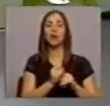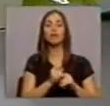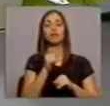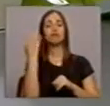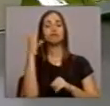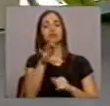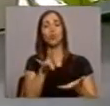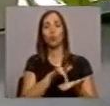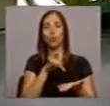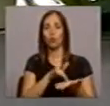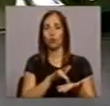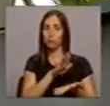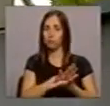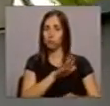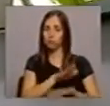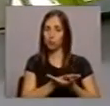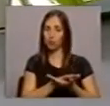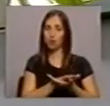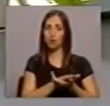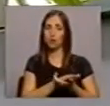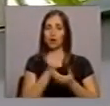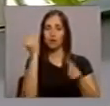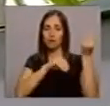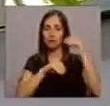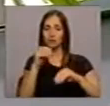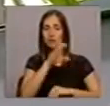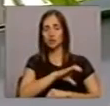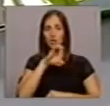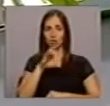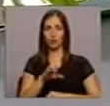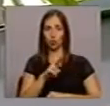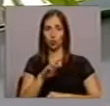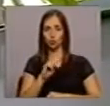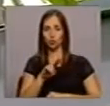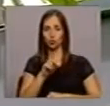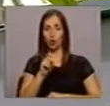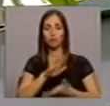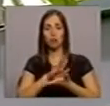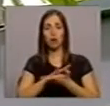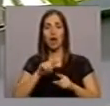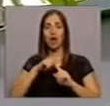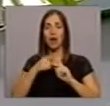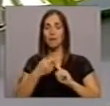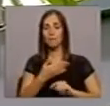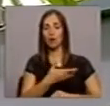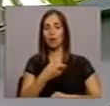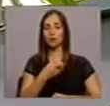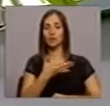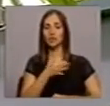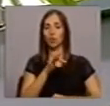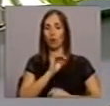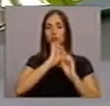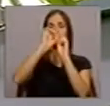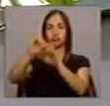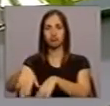clássico da ficção científica, de Ursula Le Guin. É um livro publicado em 1974, Os Despojados, e retrata,